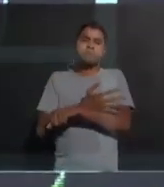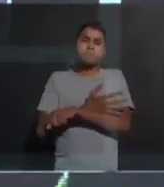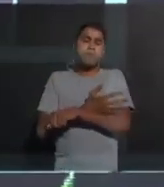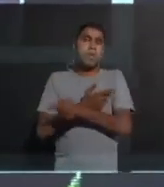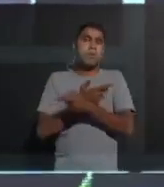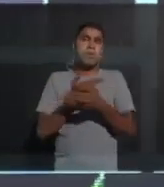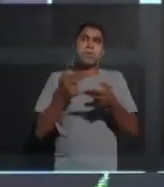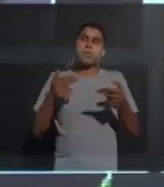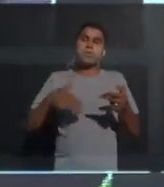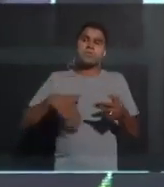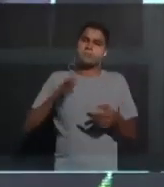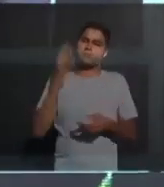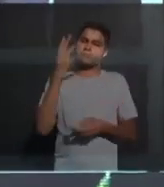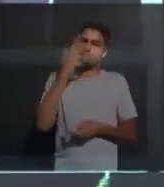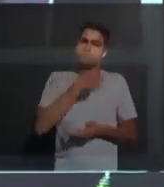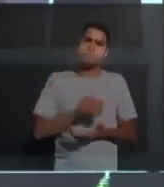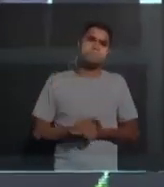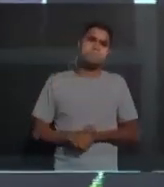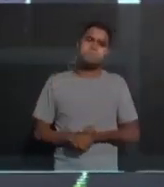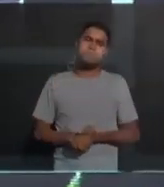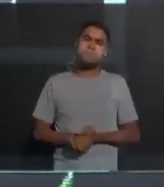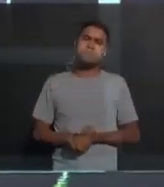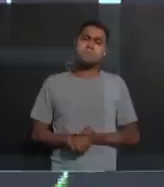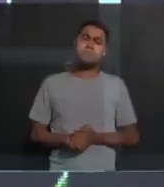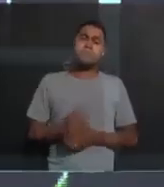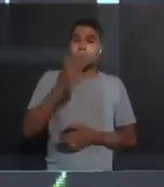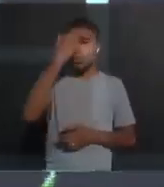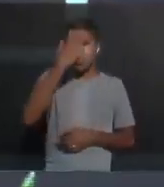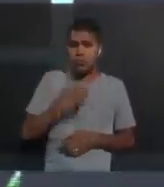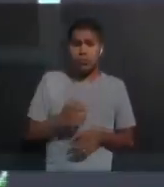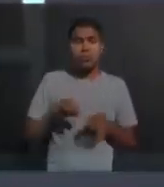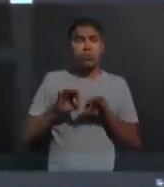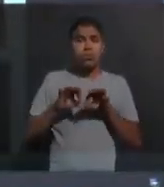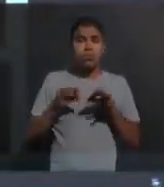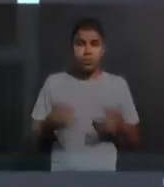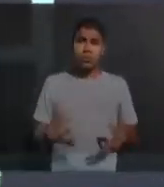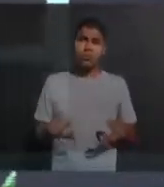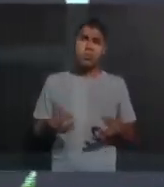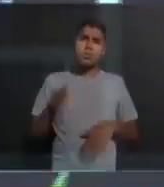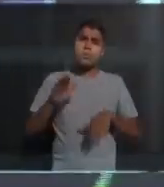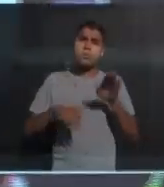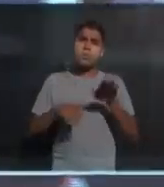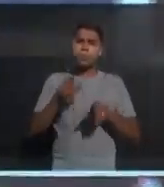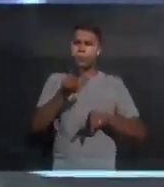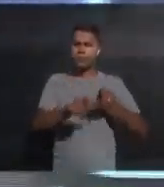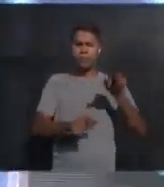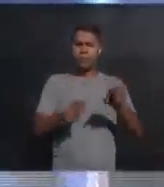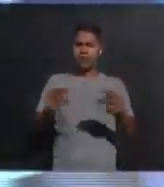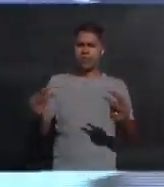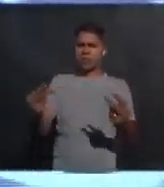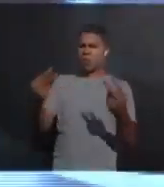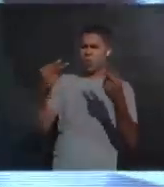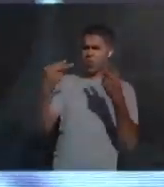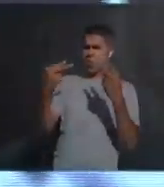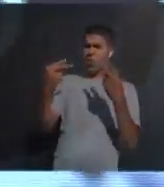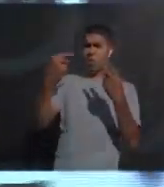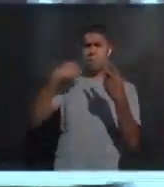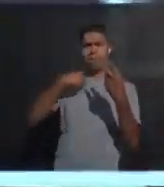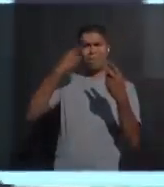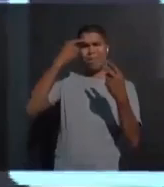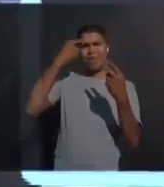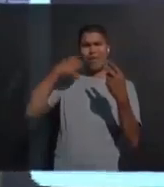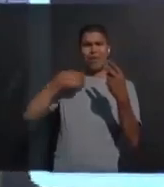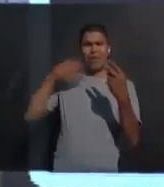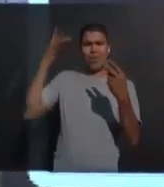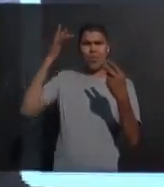coisa mais bonita que a gente tem e eu sou uma pessoa muito simples muitas vezes as pessoas olham pra mim e pensa que eu sou chique